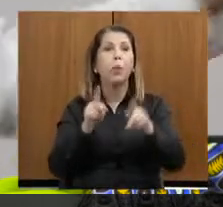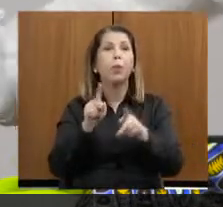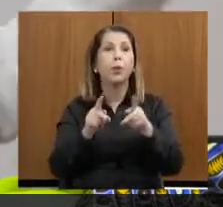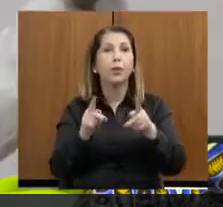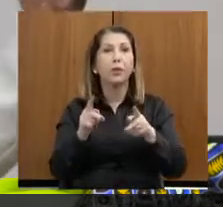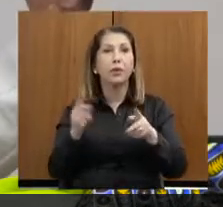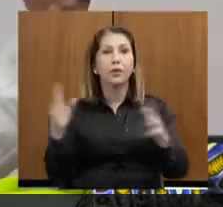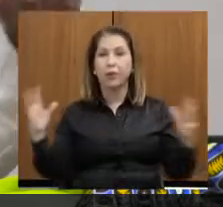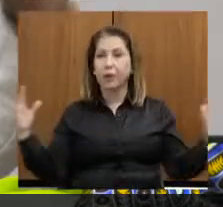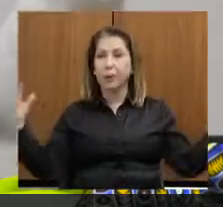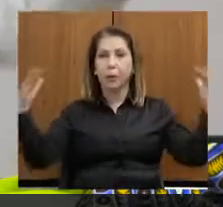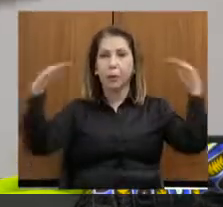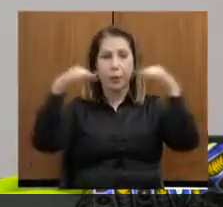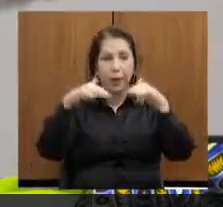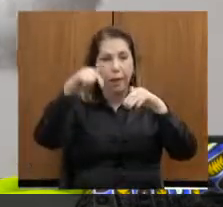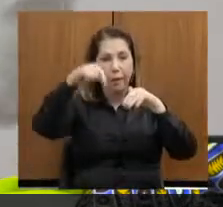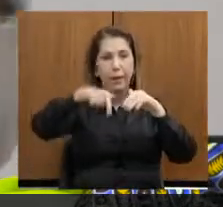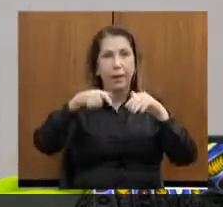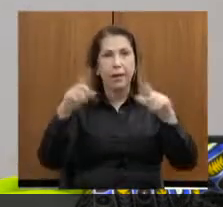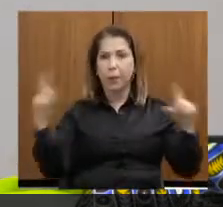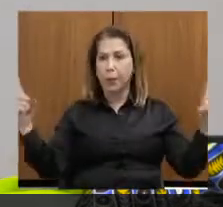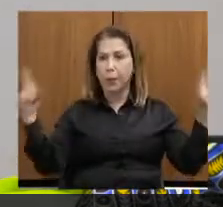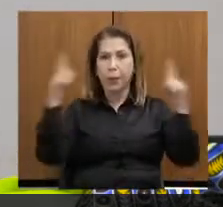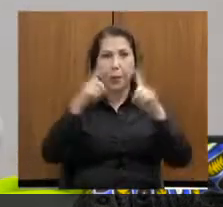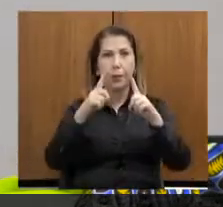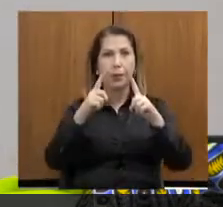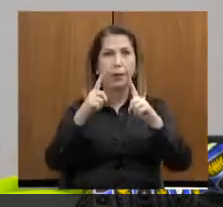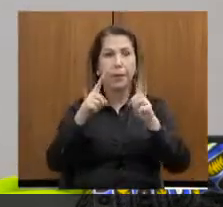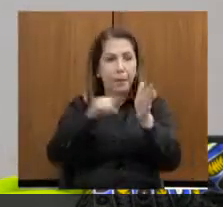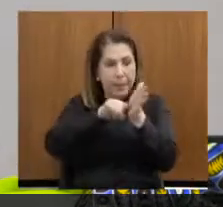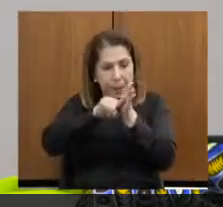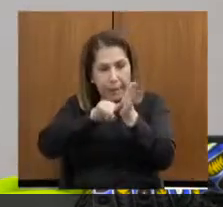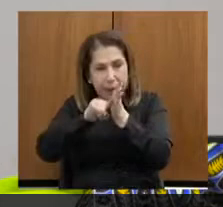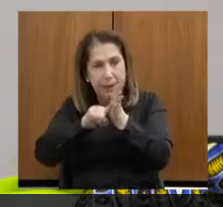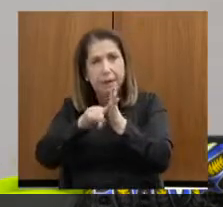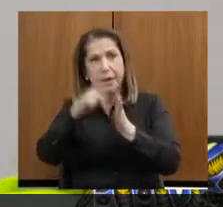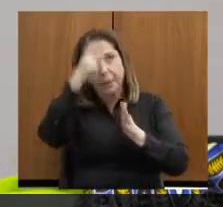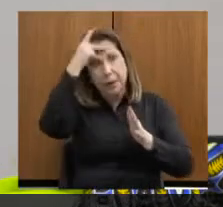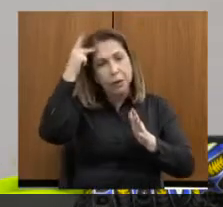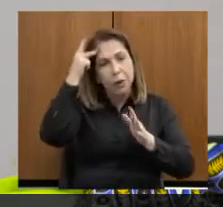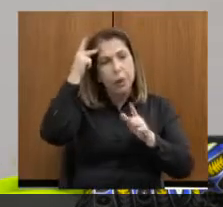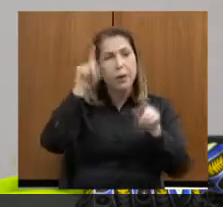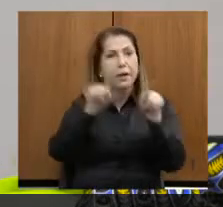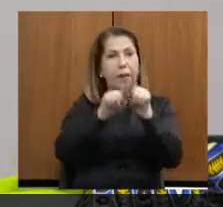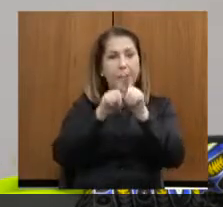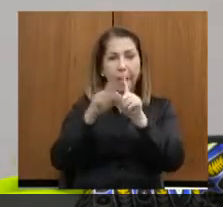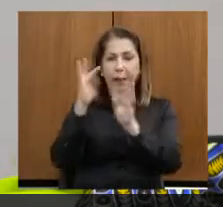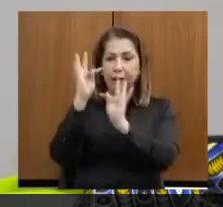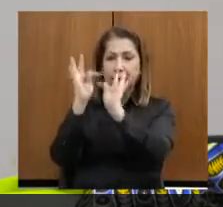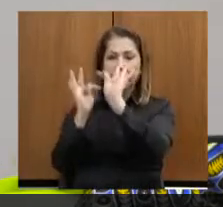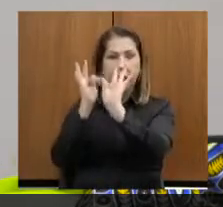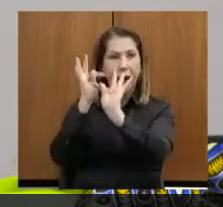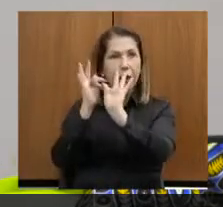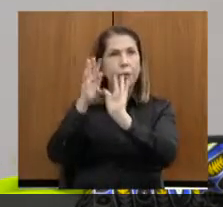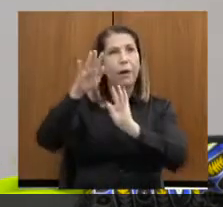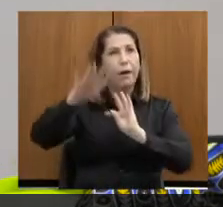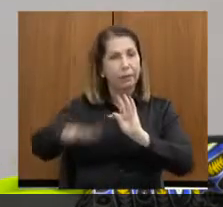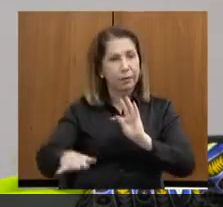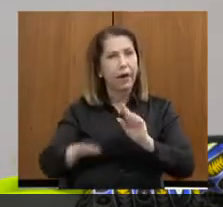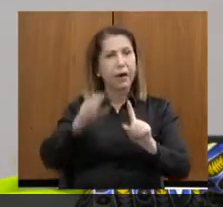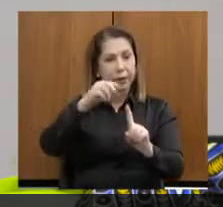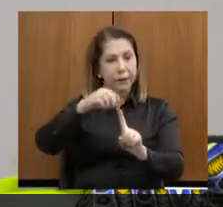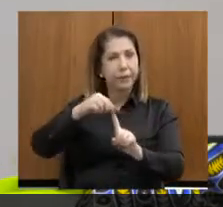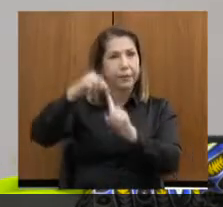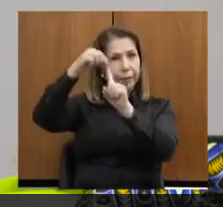trazer esses elementos trazer a cientista e trazer os técnicos do Estado então a tarde nós teremos